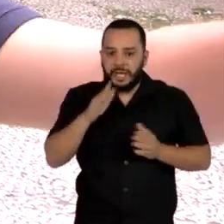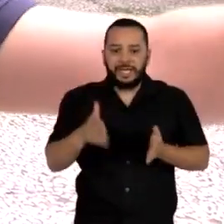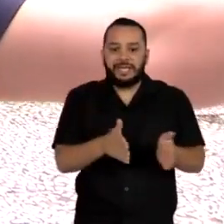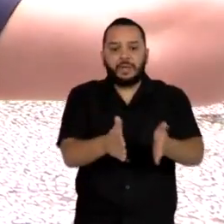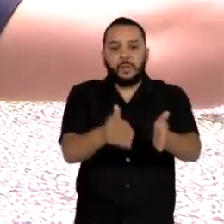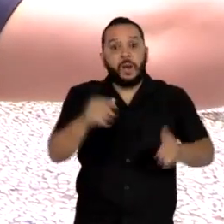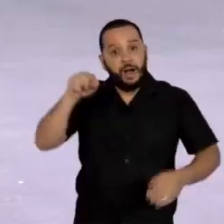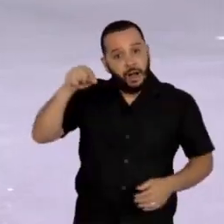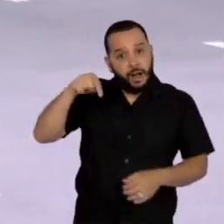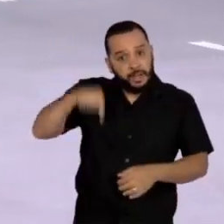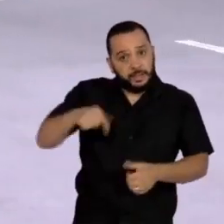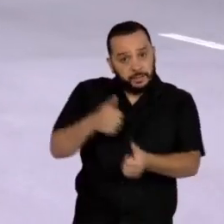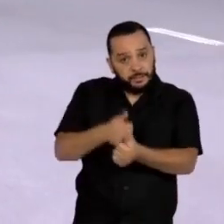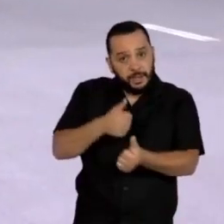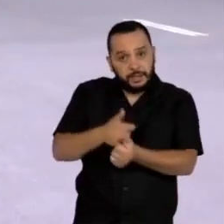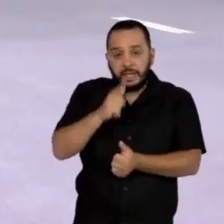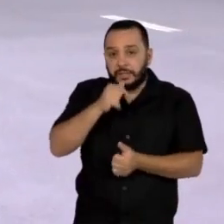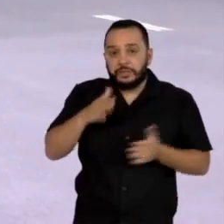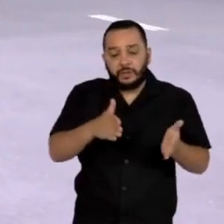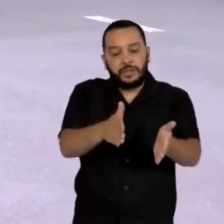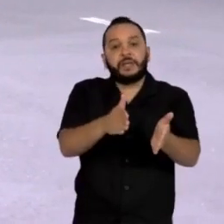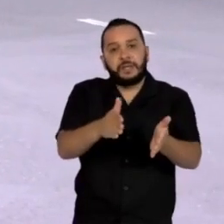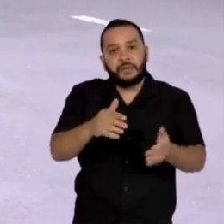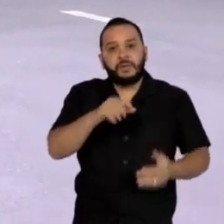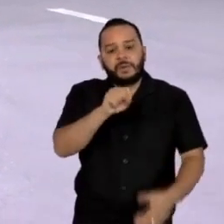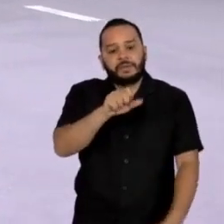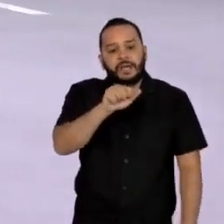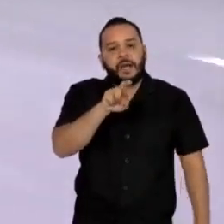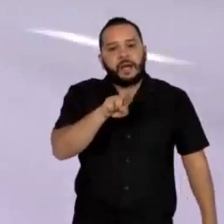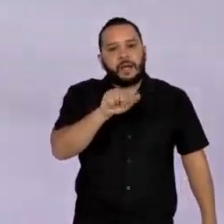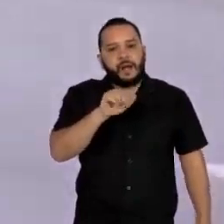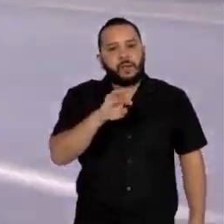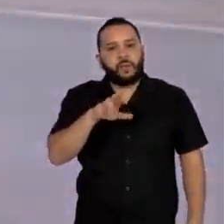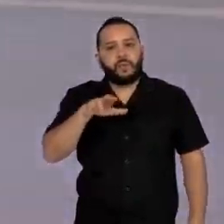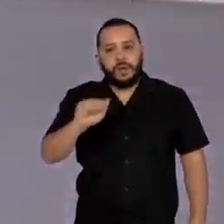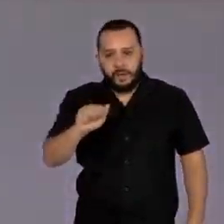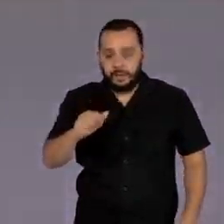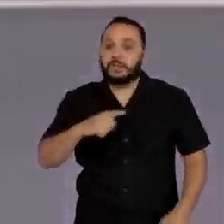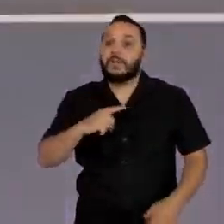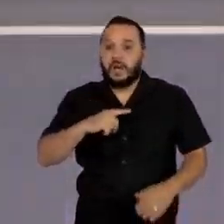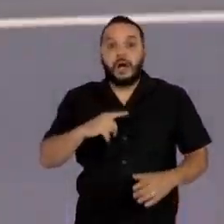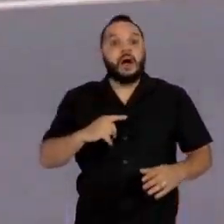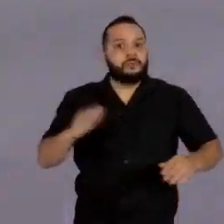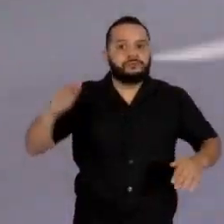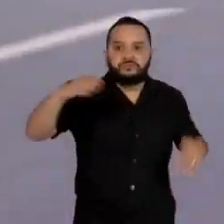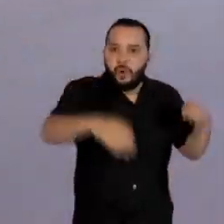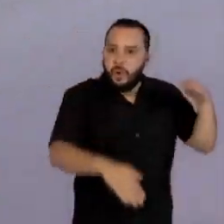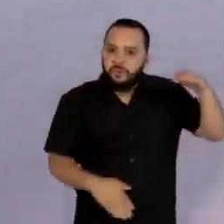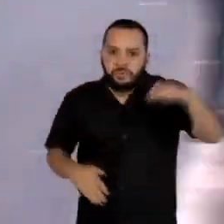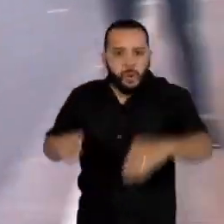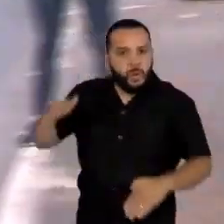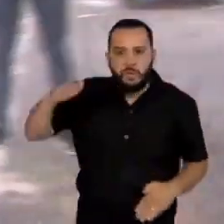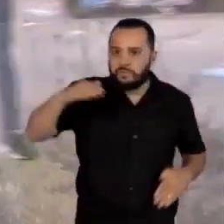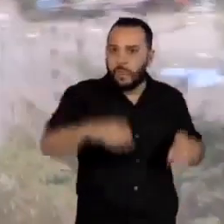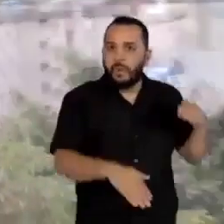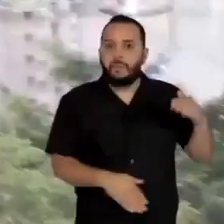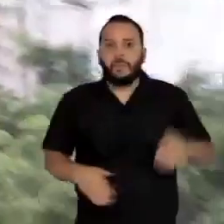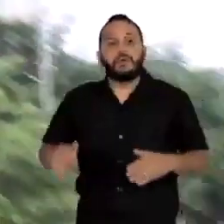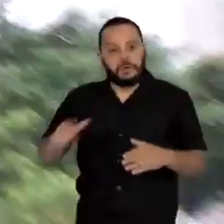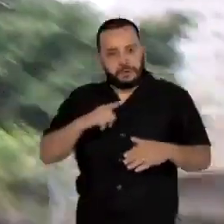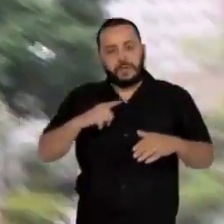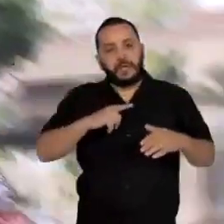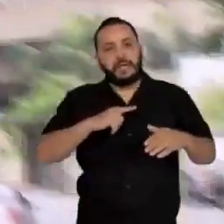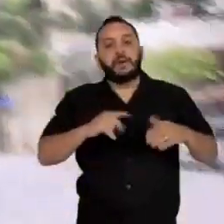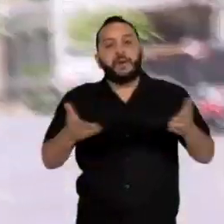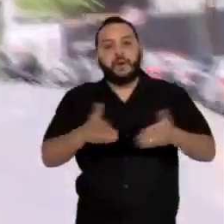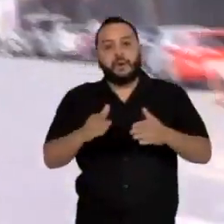que era o rio, começava aqui o Rio Saracura. A fuga era a nado, pelo hoje canalizado sob a Avenida 9 de